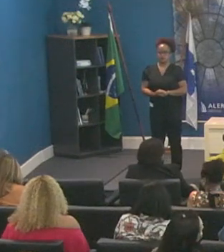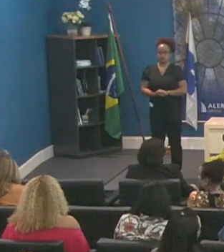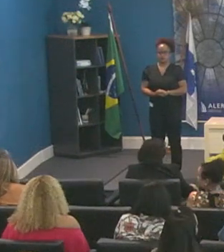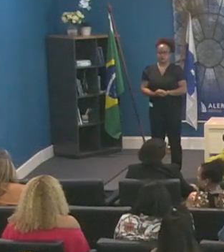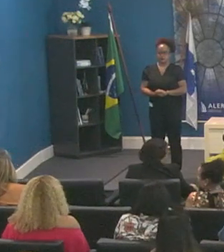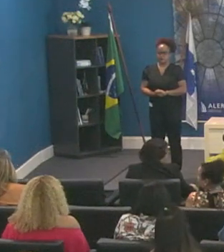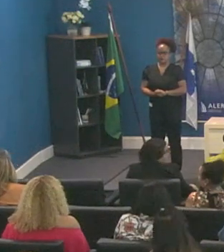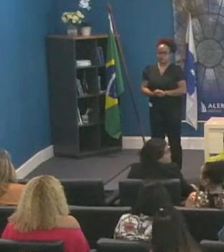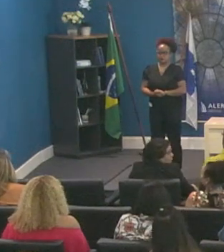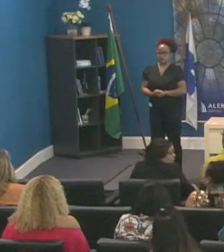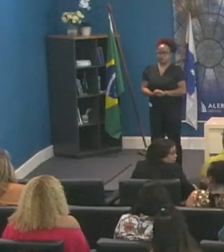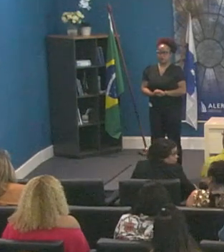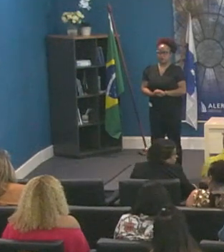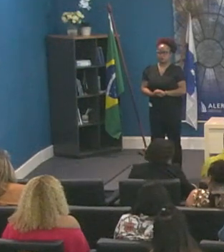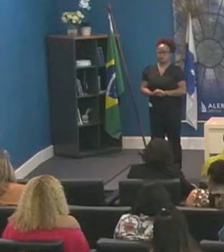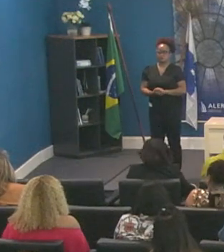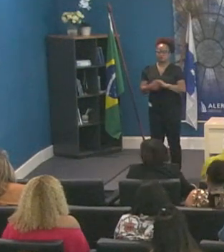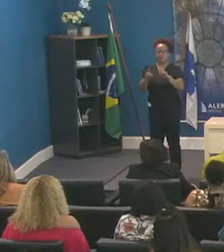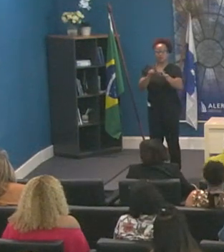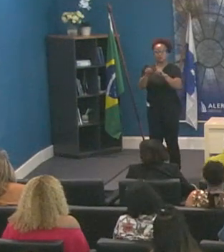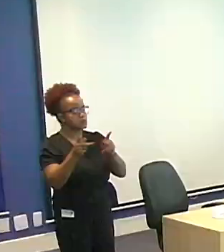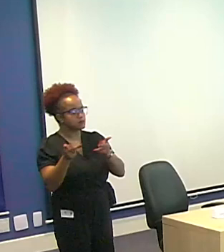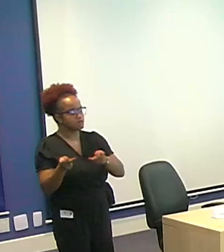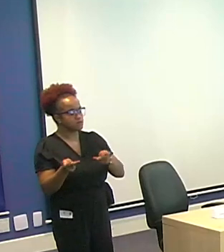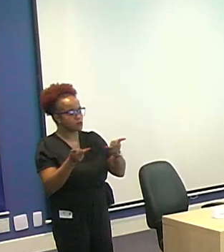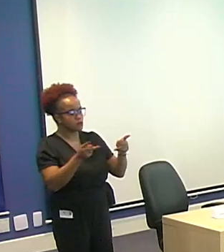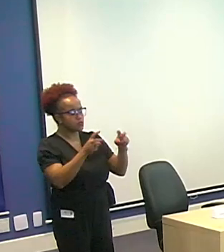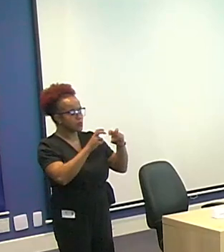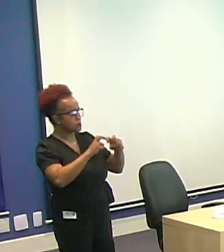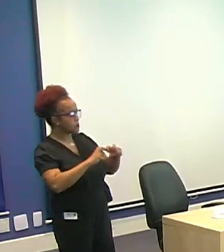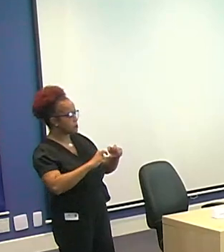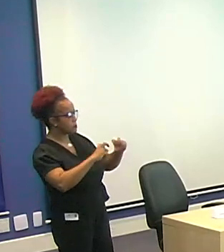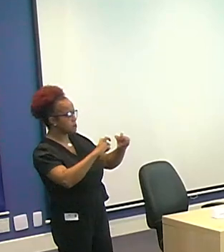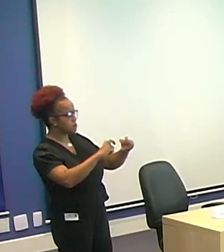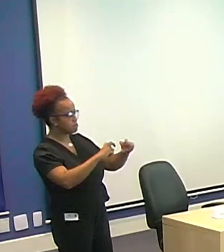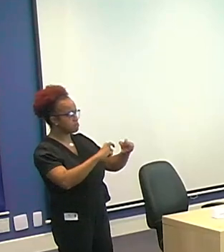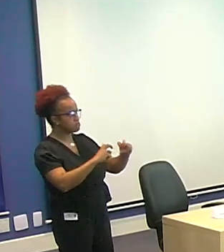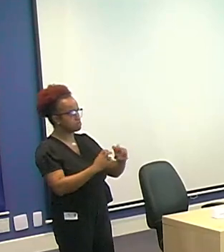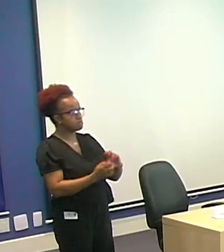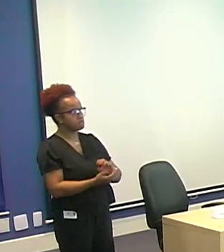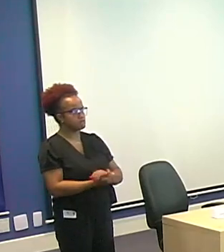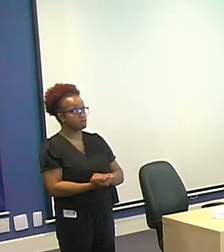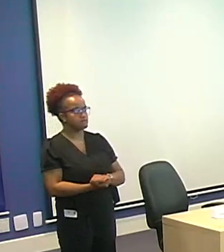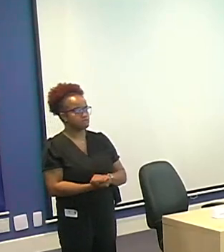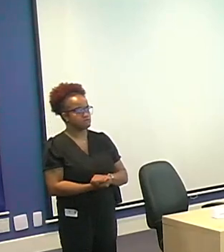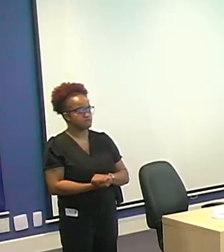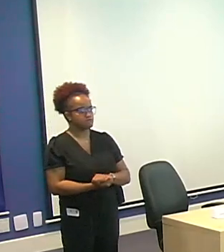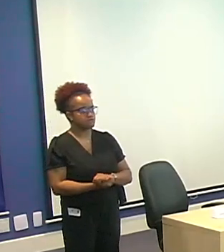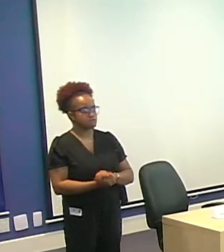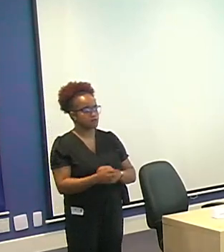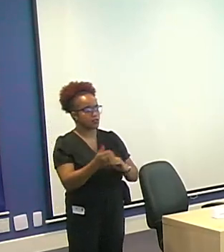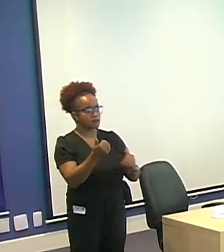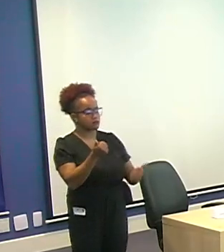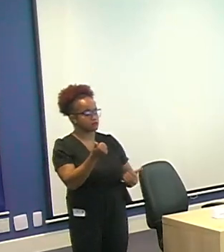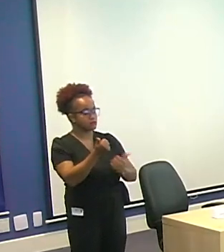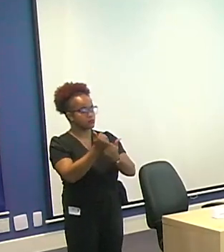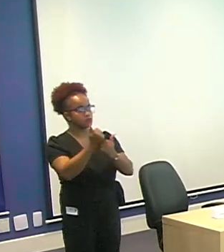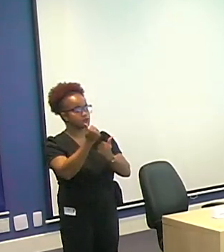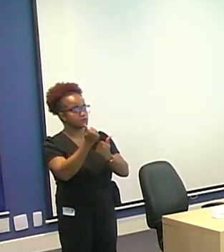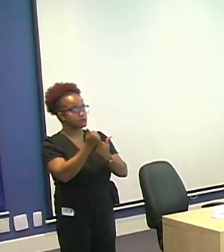Queria também convidar para compor a mesa a superintendente de